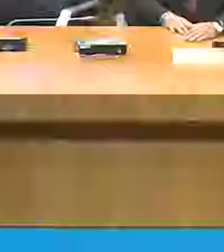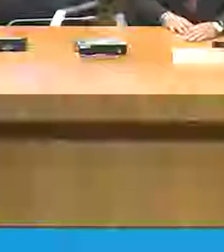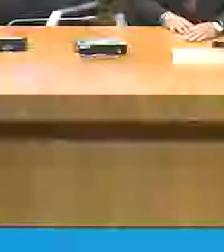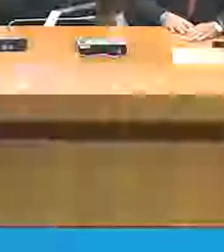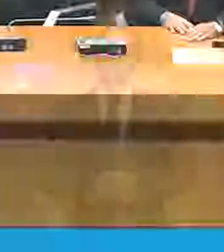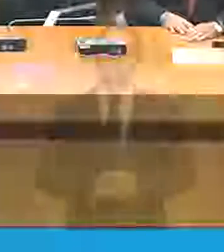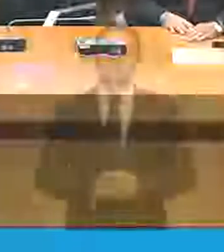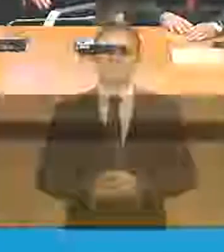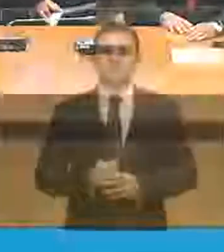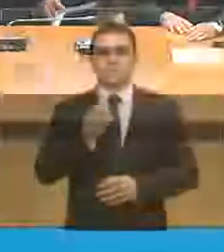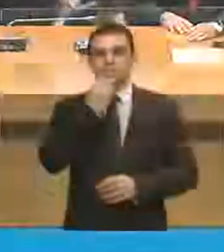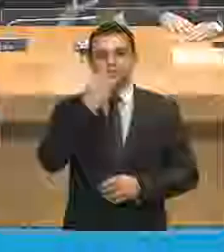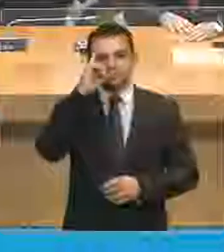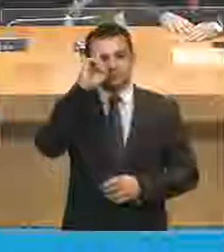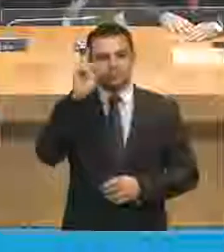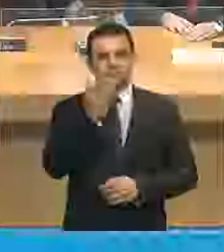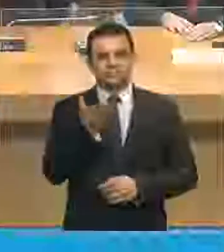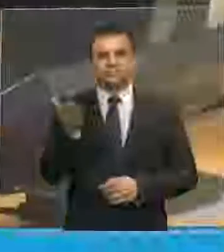Bom dia.